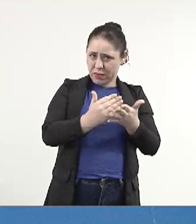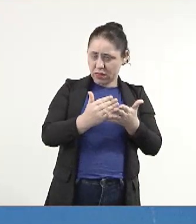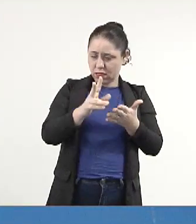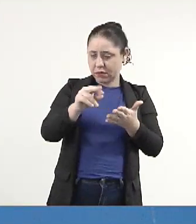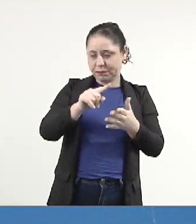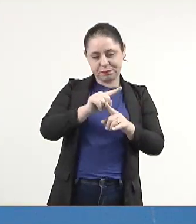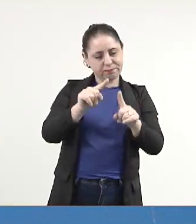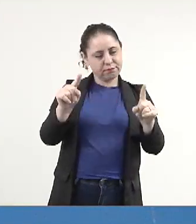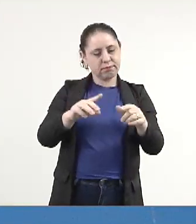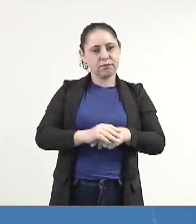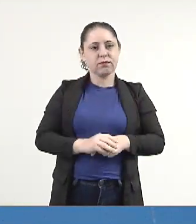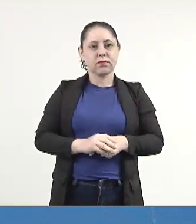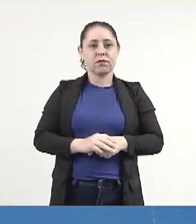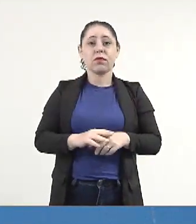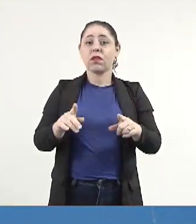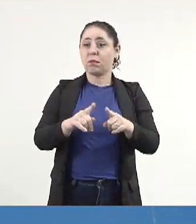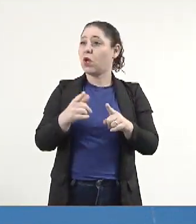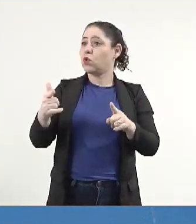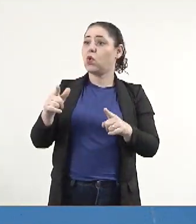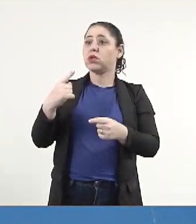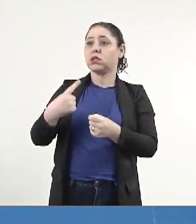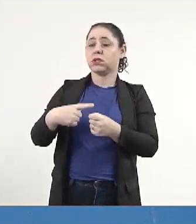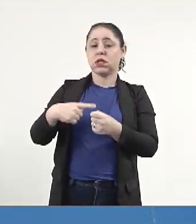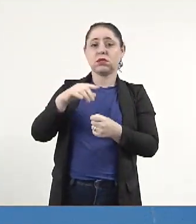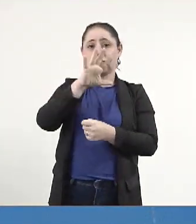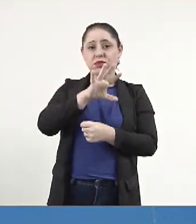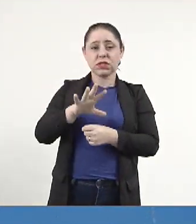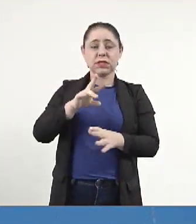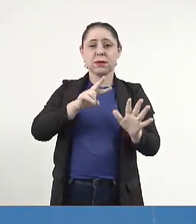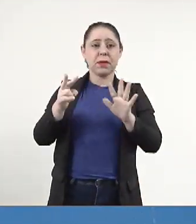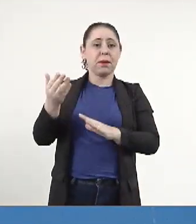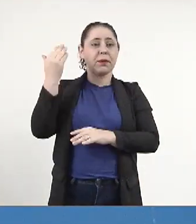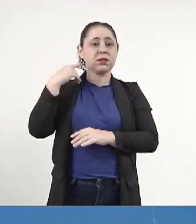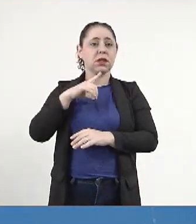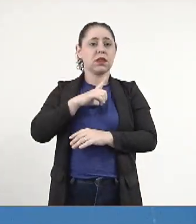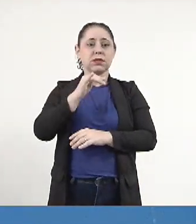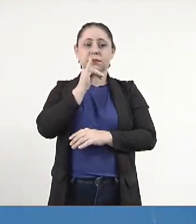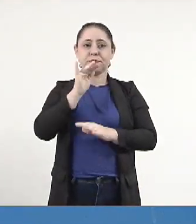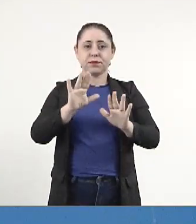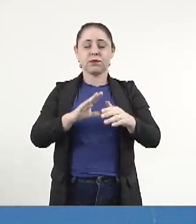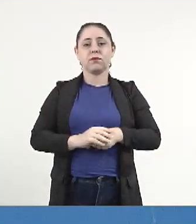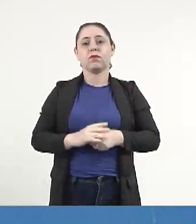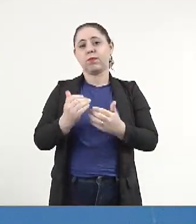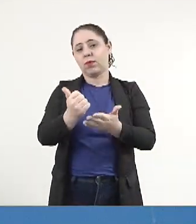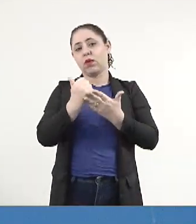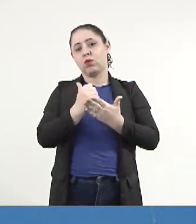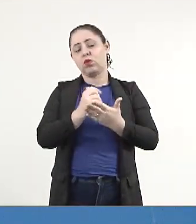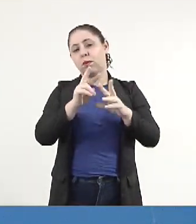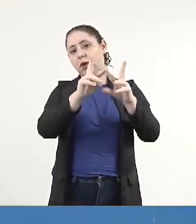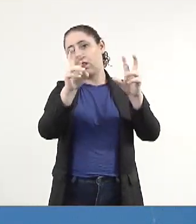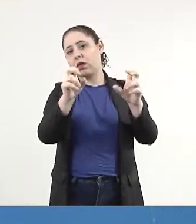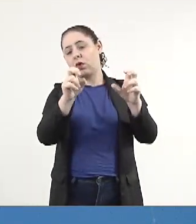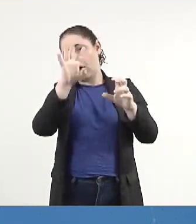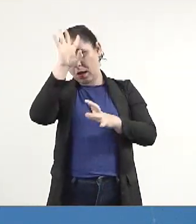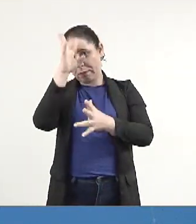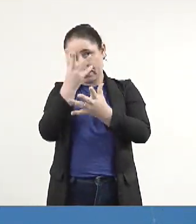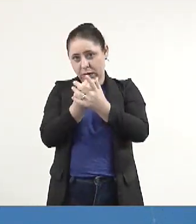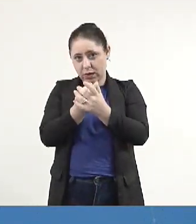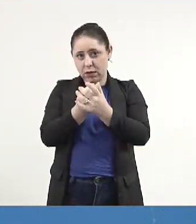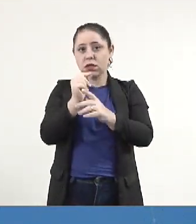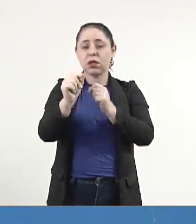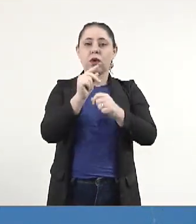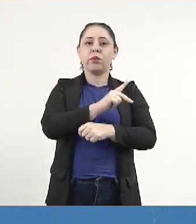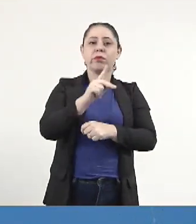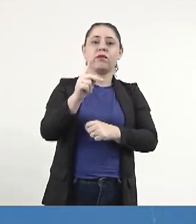Estado. Assim como ocorre em outros municípios também. Semana passada, por exemplo, eu trouxe aqui aquela questão de Amambai,